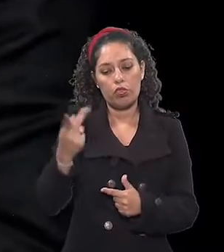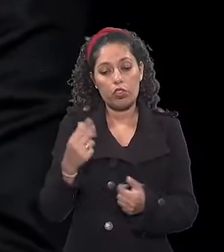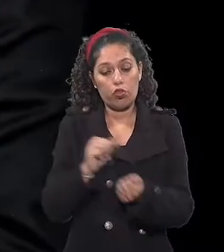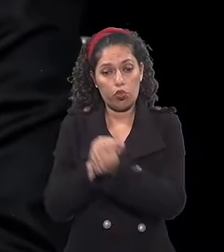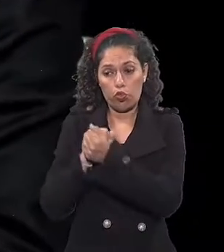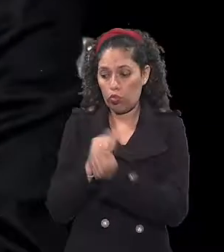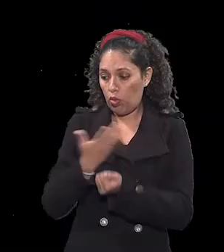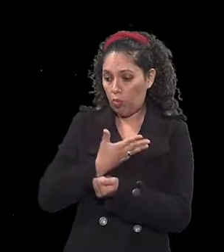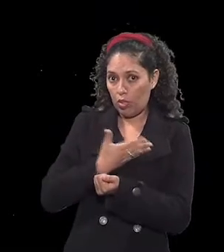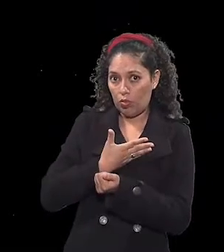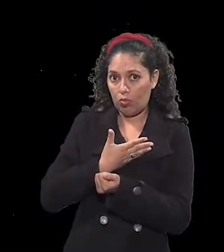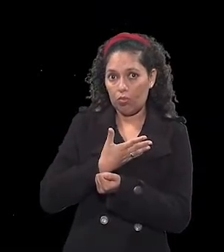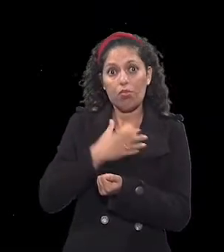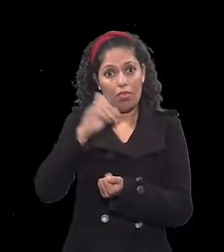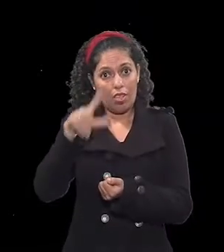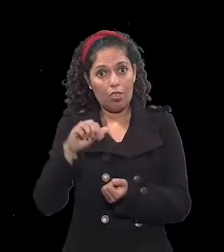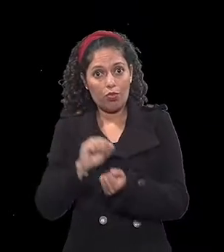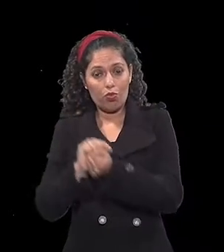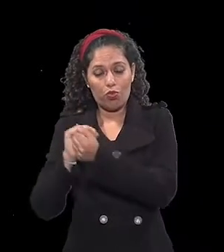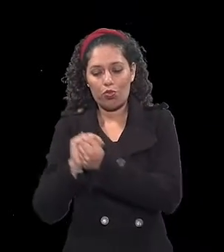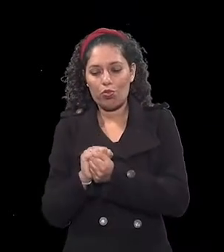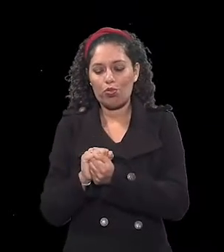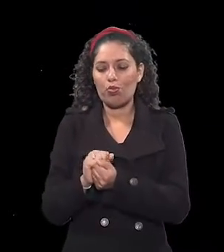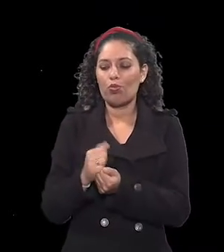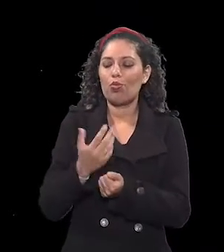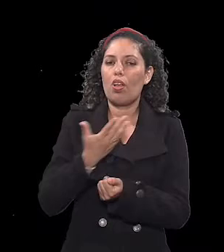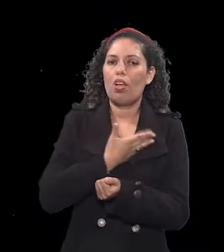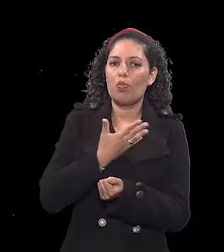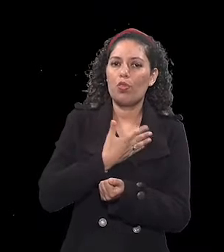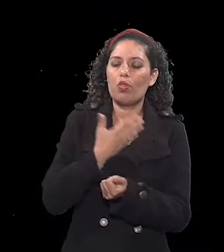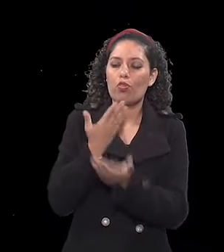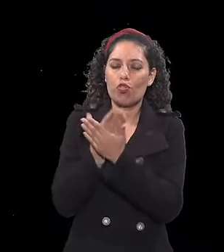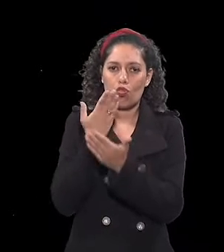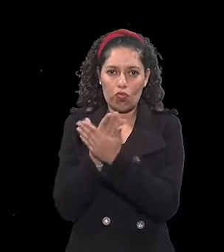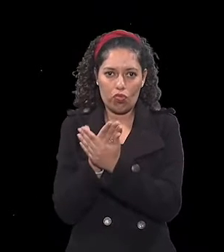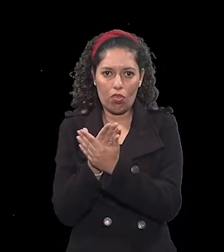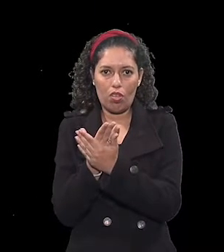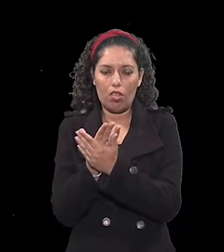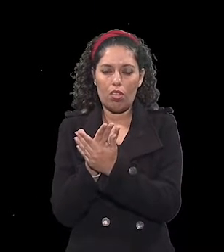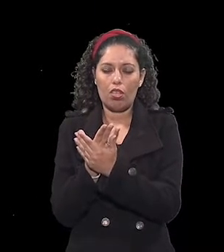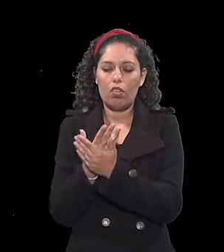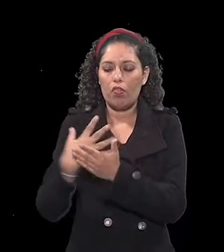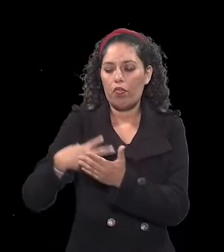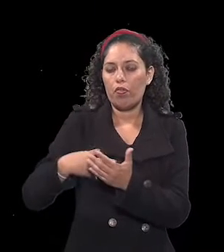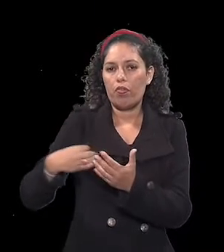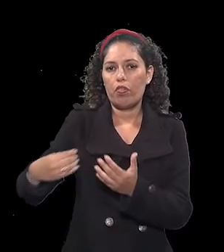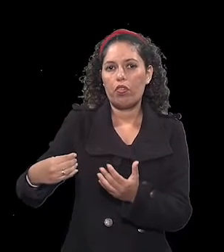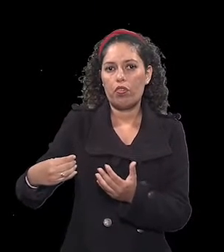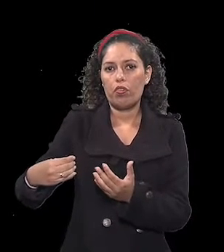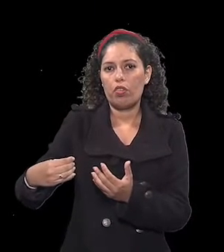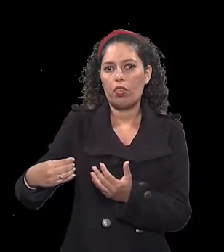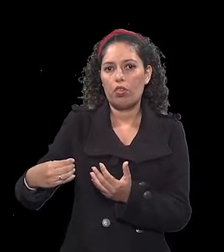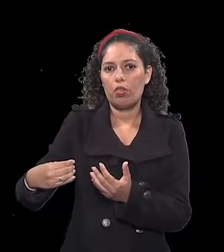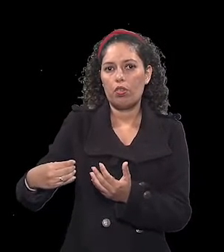dupla. Sim, comecei com o Buzunga, um rapaz que eu conheci na escola, né, filho do